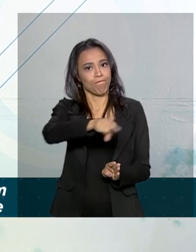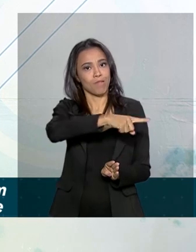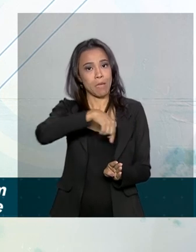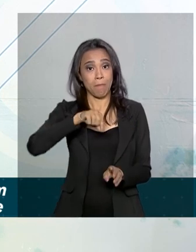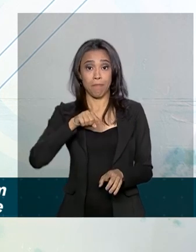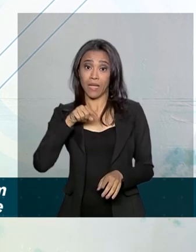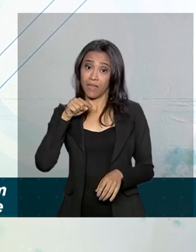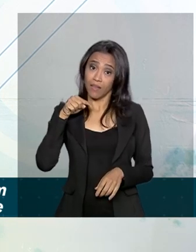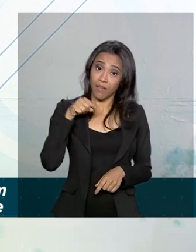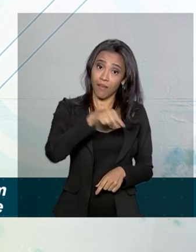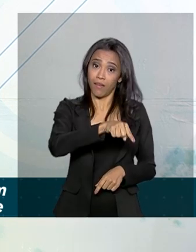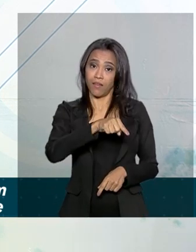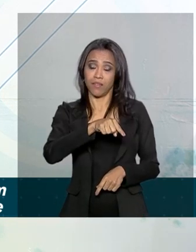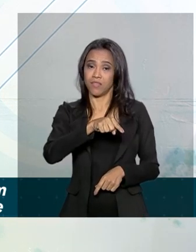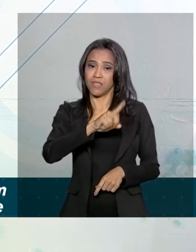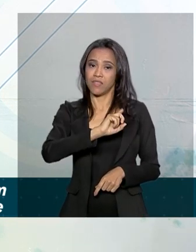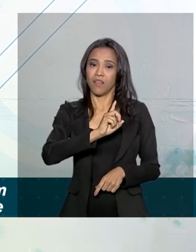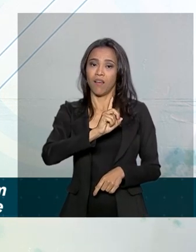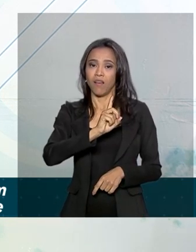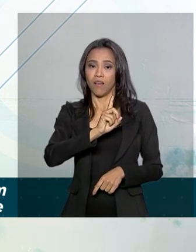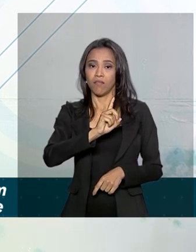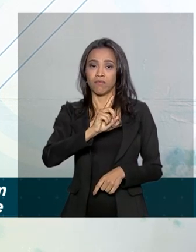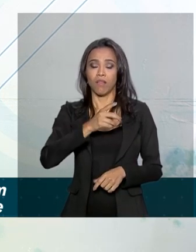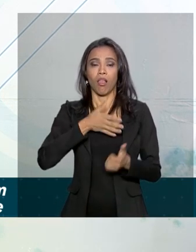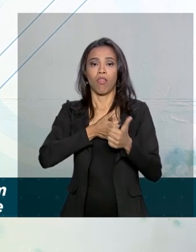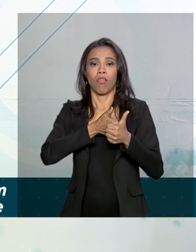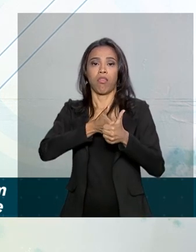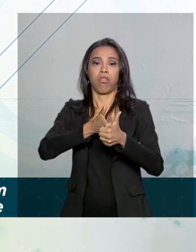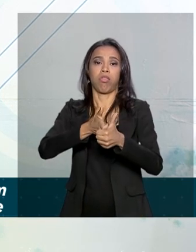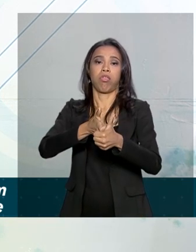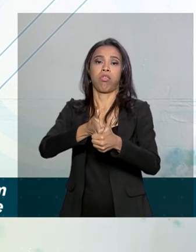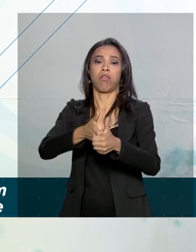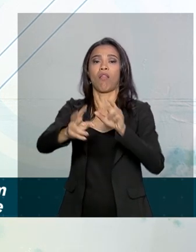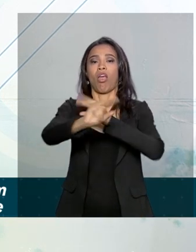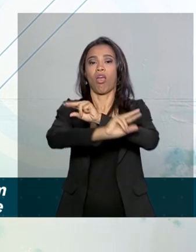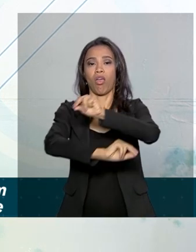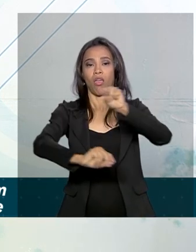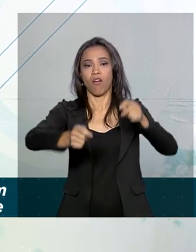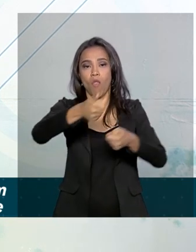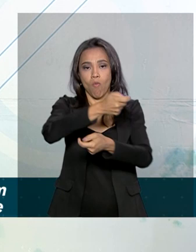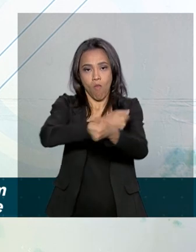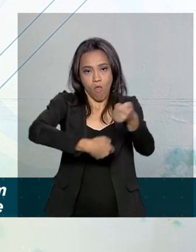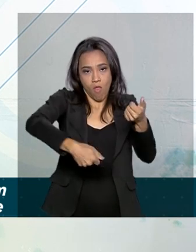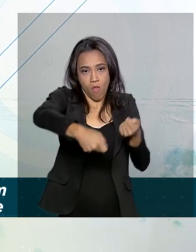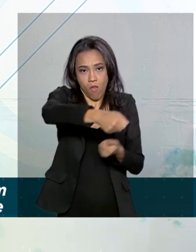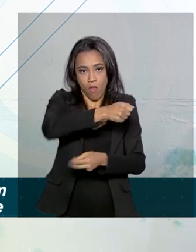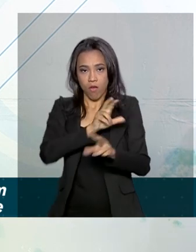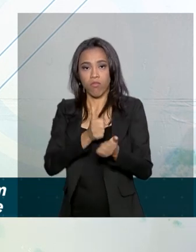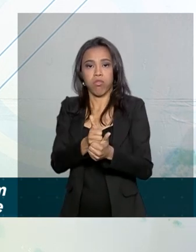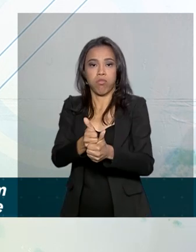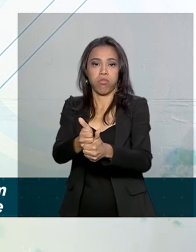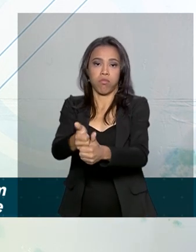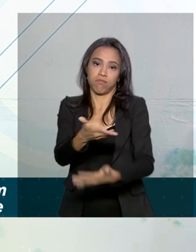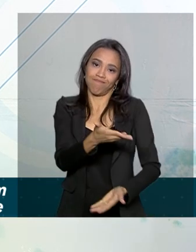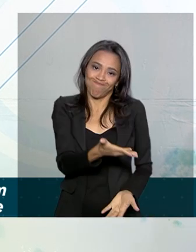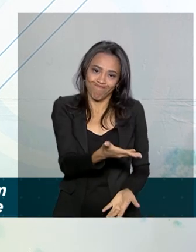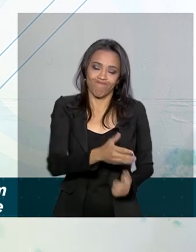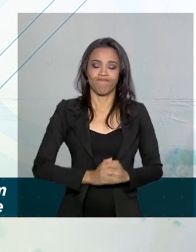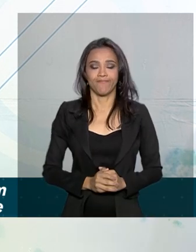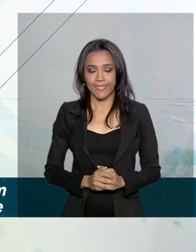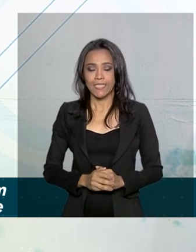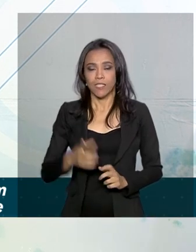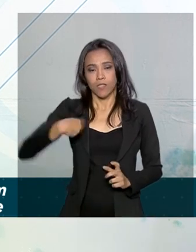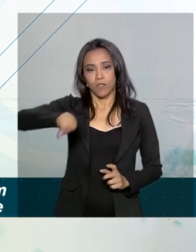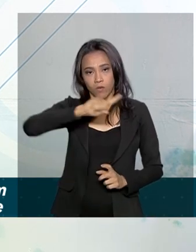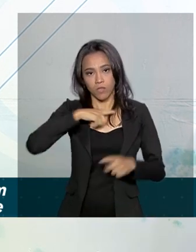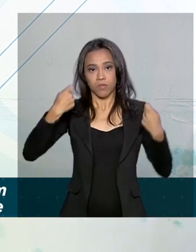não embarcar nesse canto da sereia. Nós precisamos de vocês, jovens do